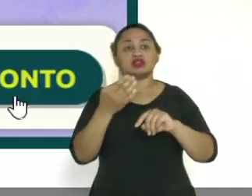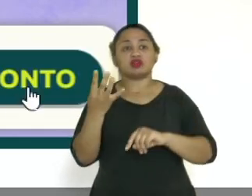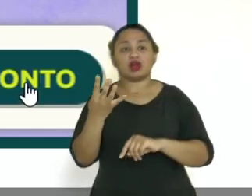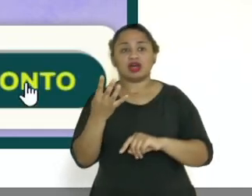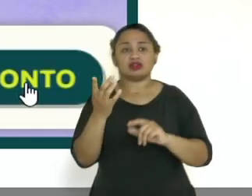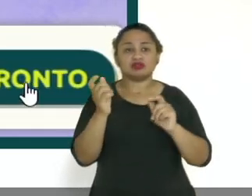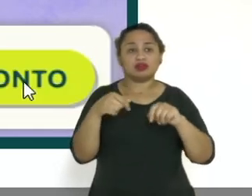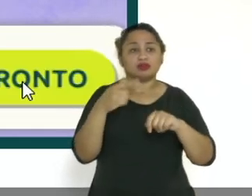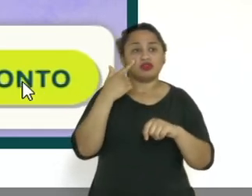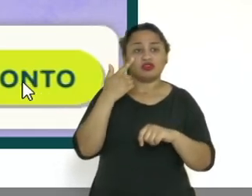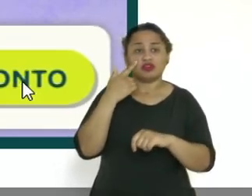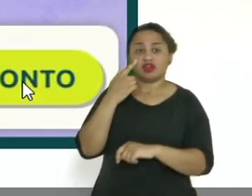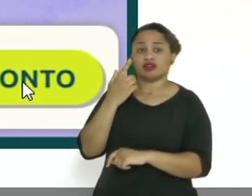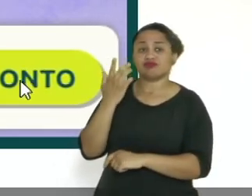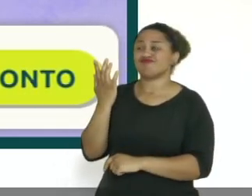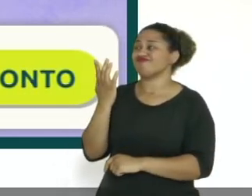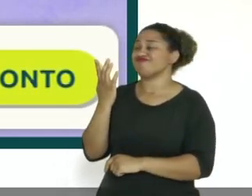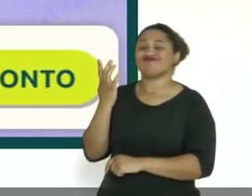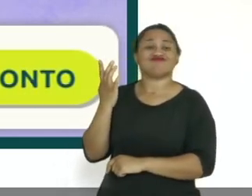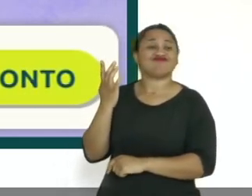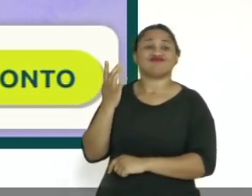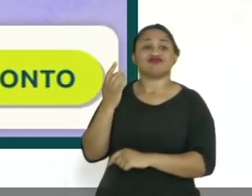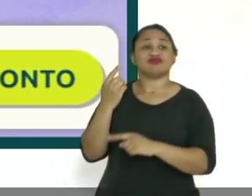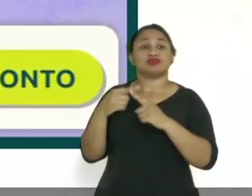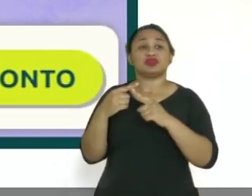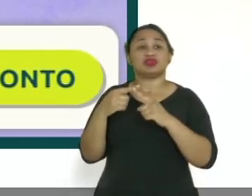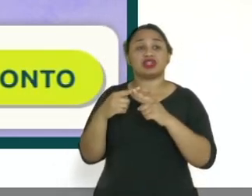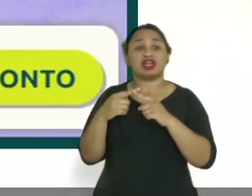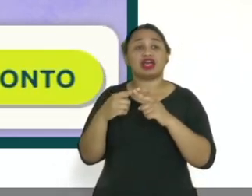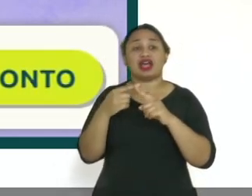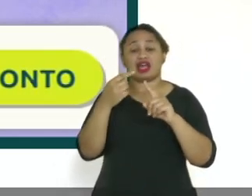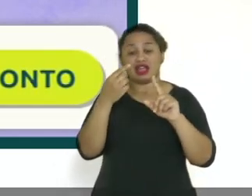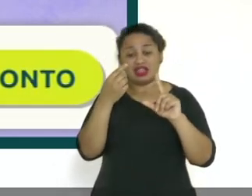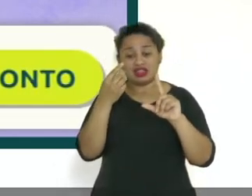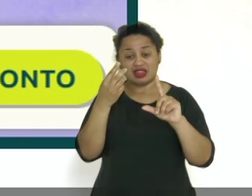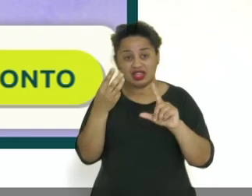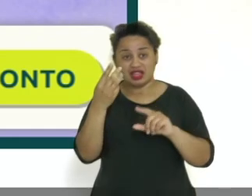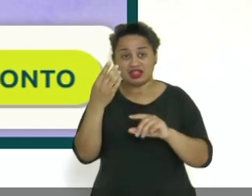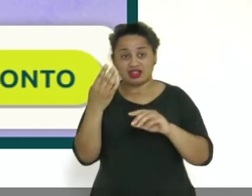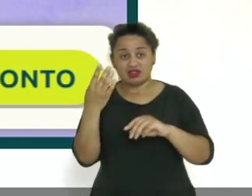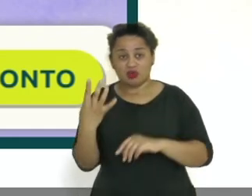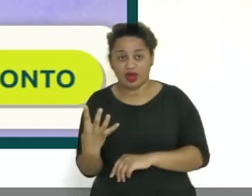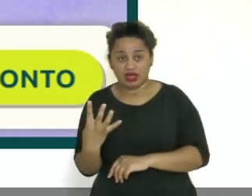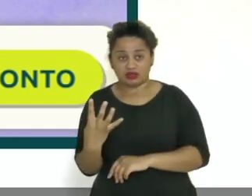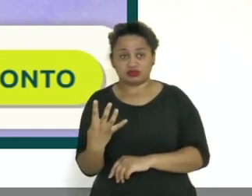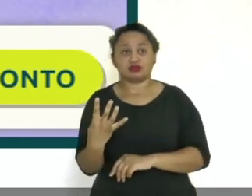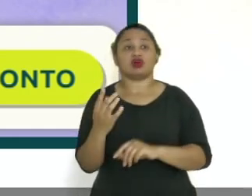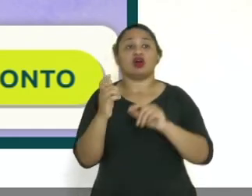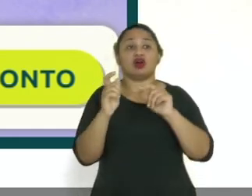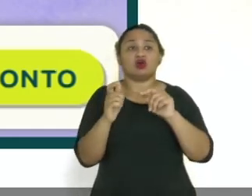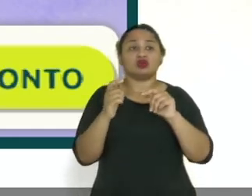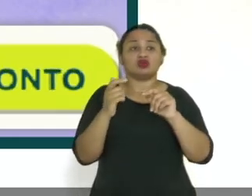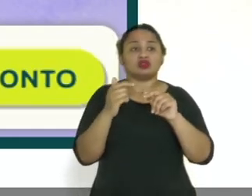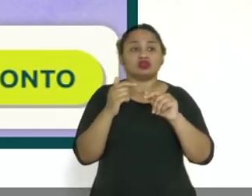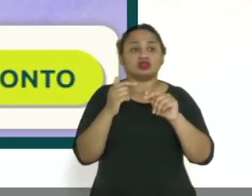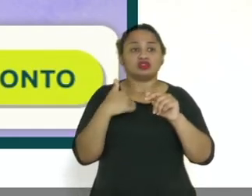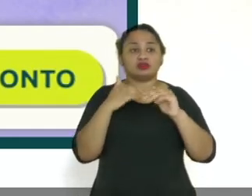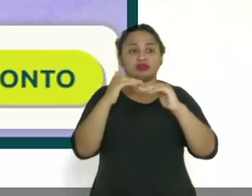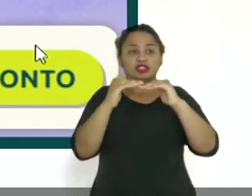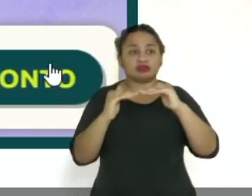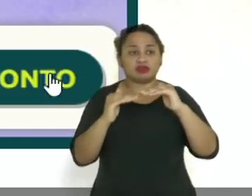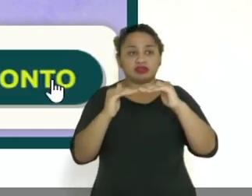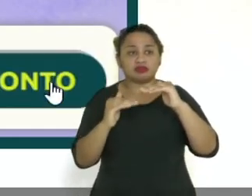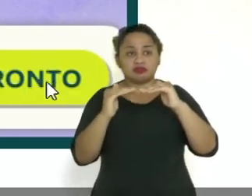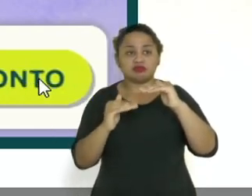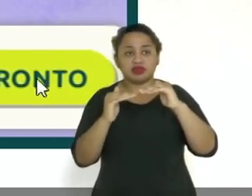aqui que a gente coloca? Olha lá, vamos ver, ó. Não, por que não? Porque é 3/4. O 3/4 ele vai estar aqui embaixo, olha